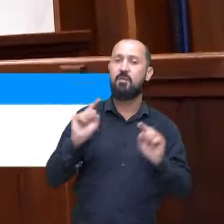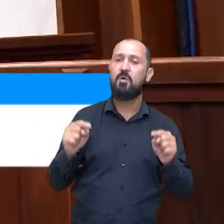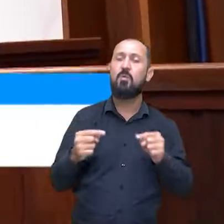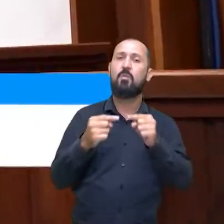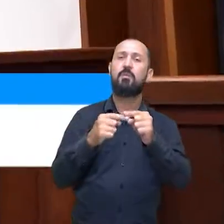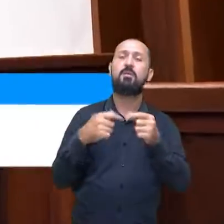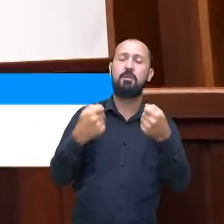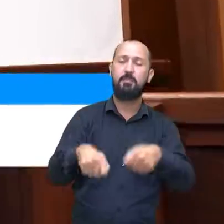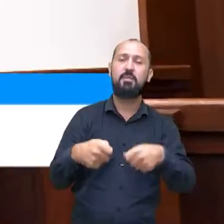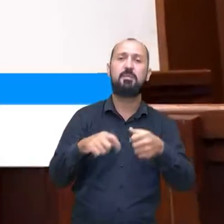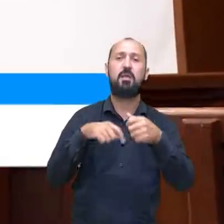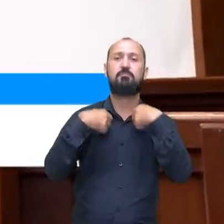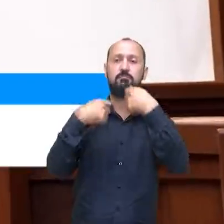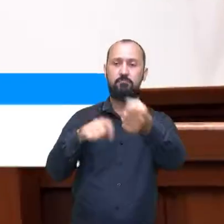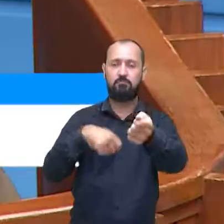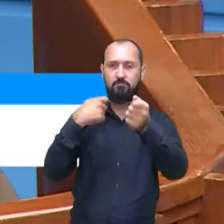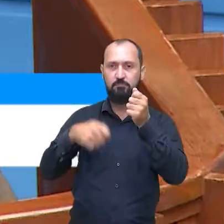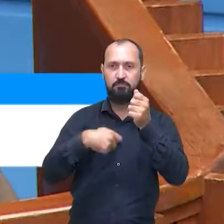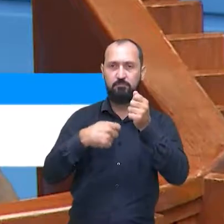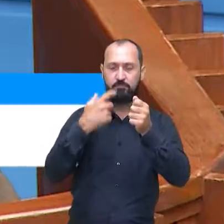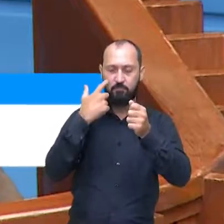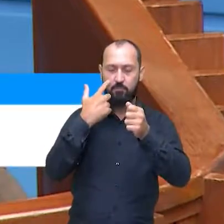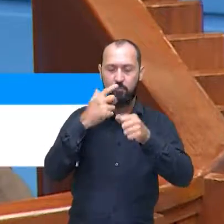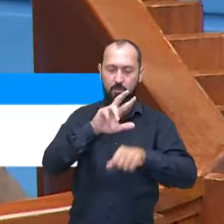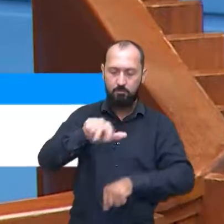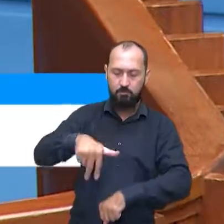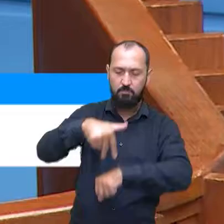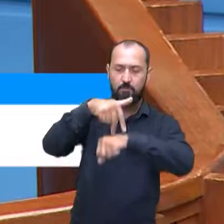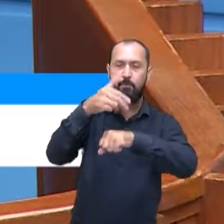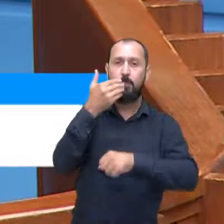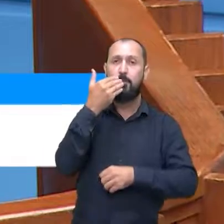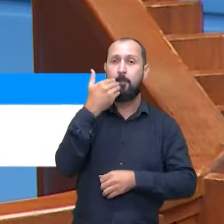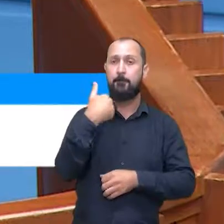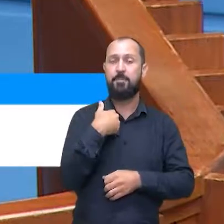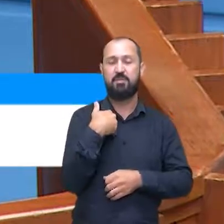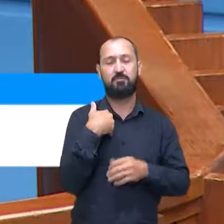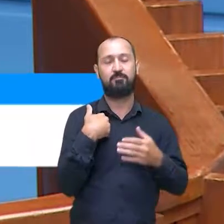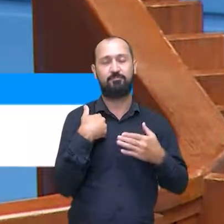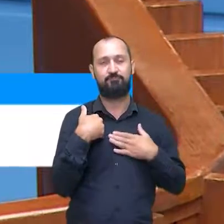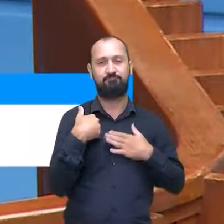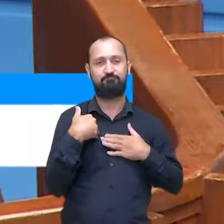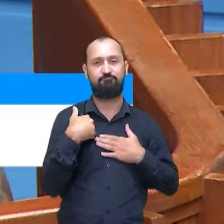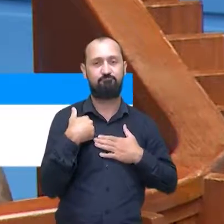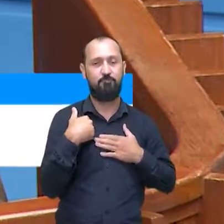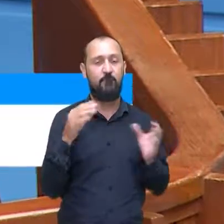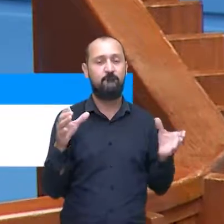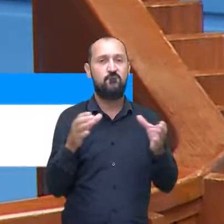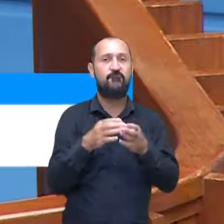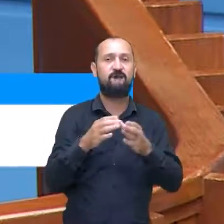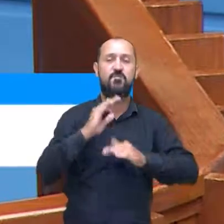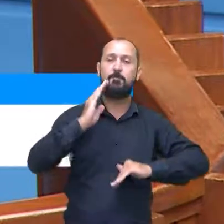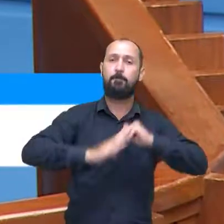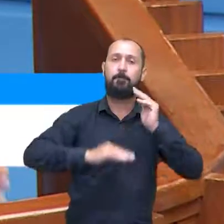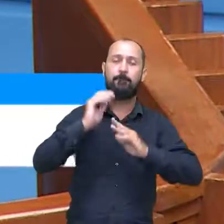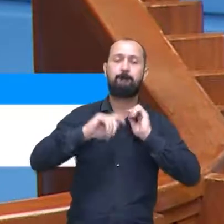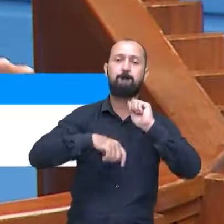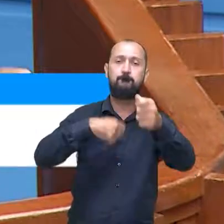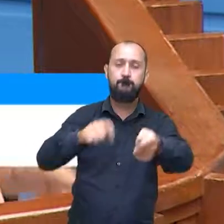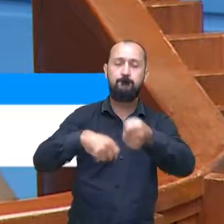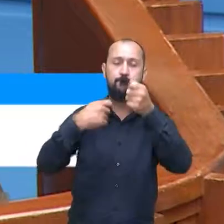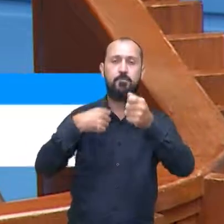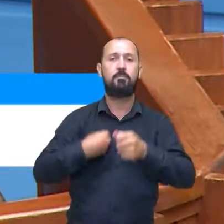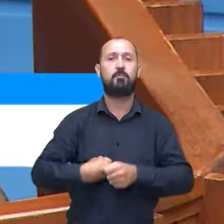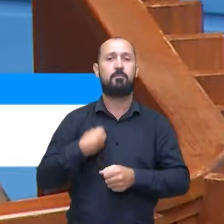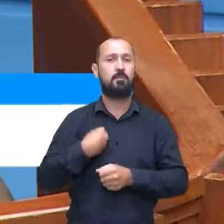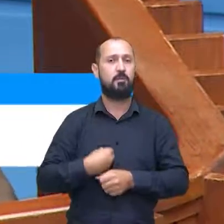vivem diretamente da pesca. Eu trago aqui na tribuna um pedido, né, de todos os pescadores, daqueles